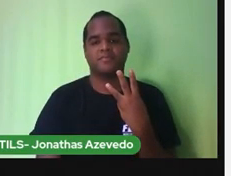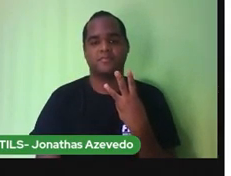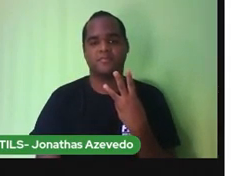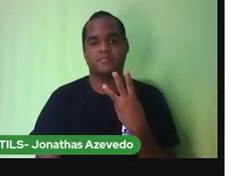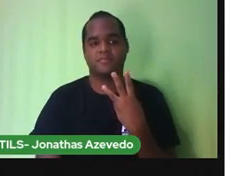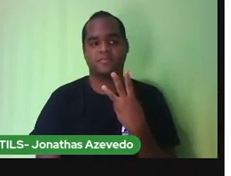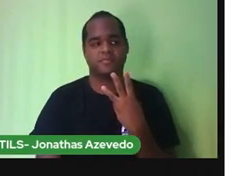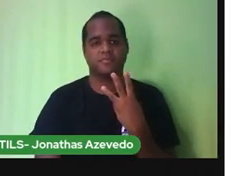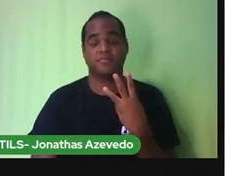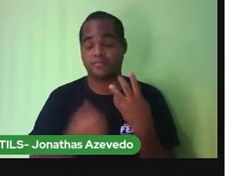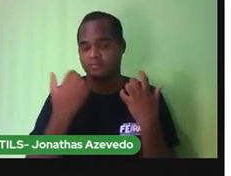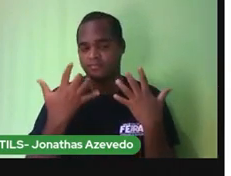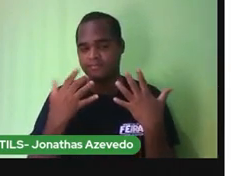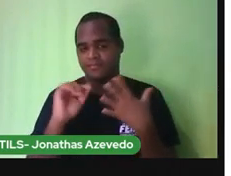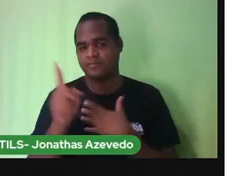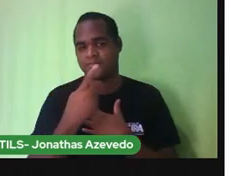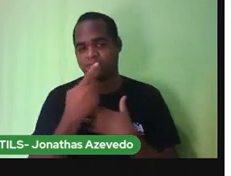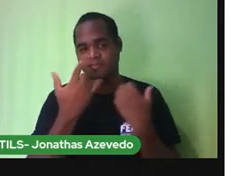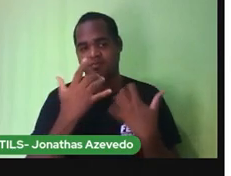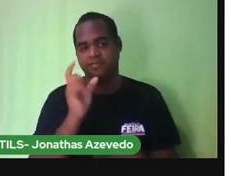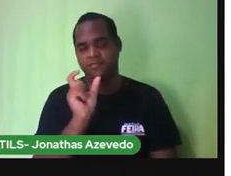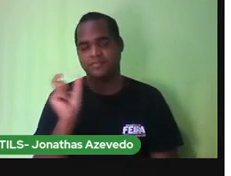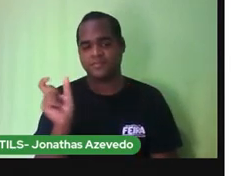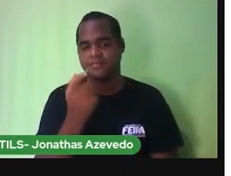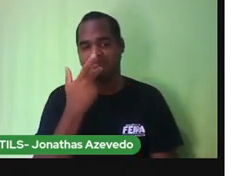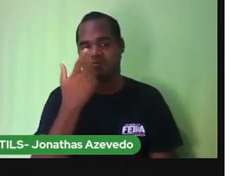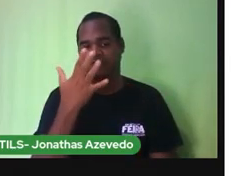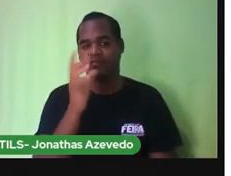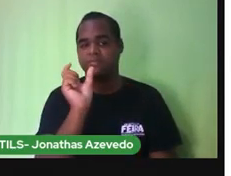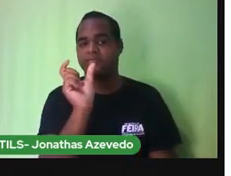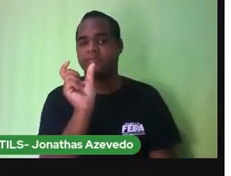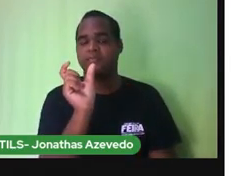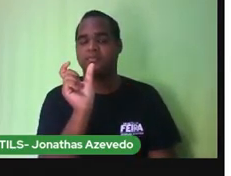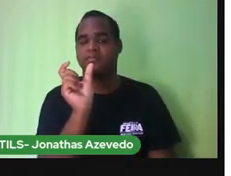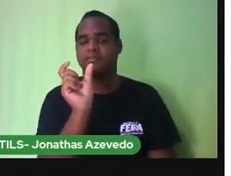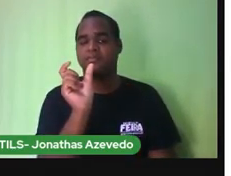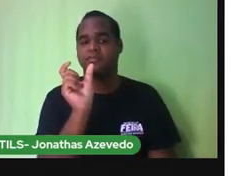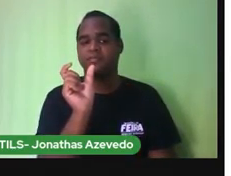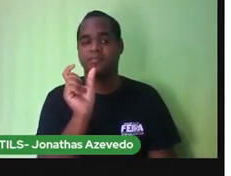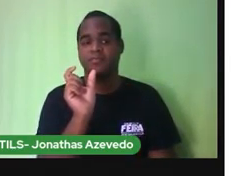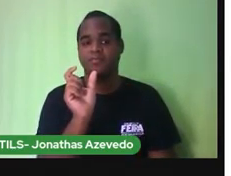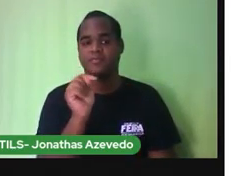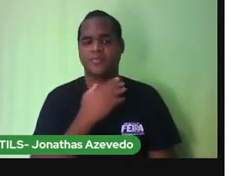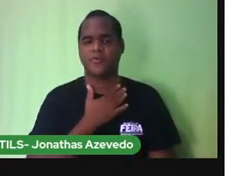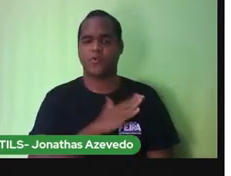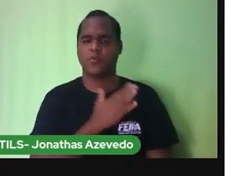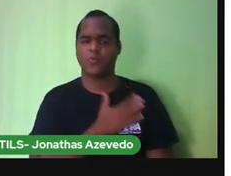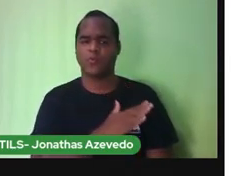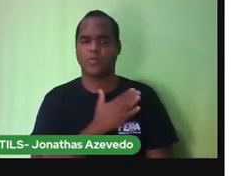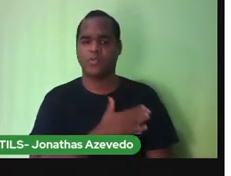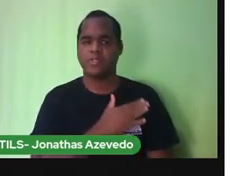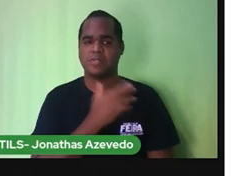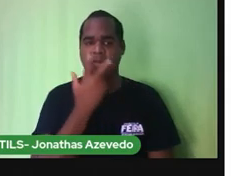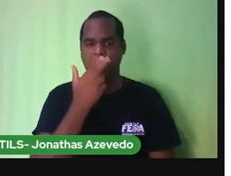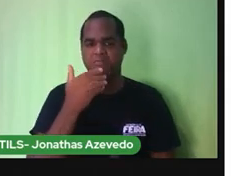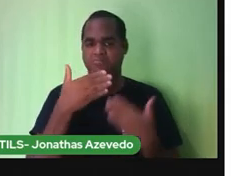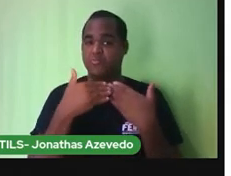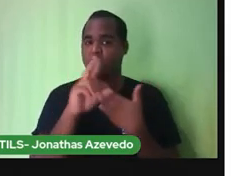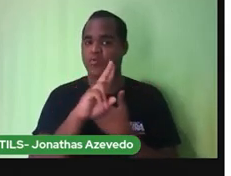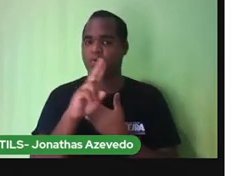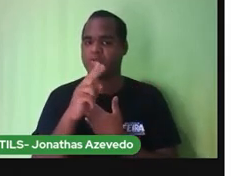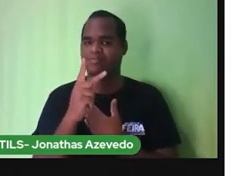a e agora uma palavra e eu usei agora não gosta muito desse negócio que vai aparecer